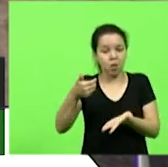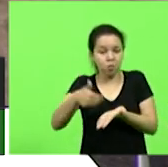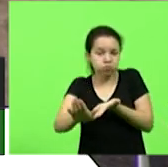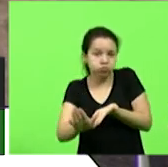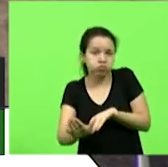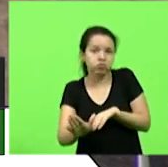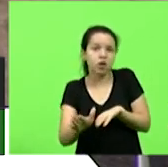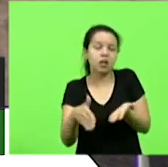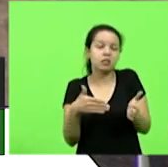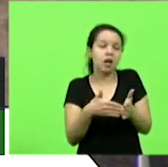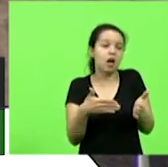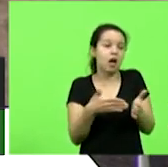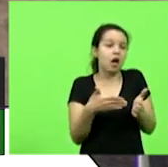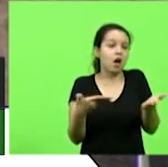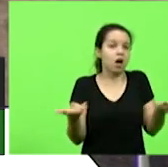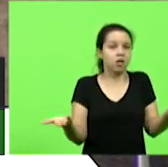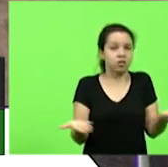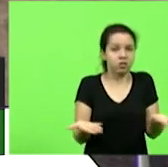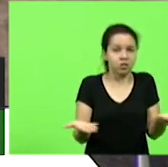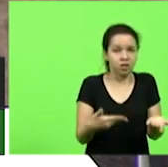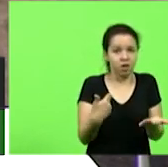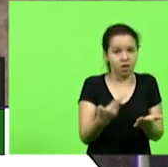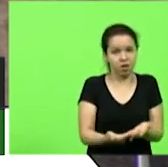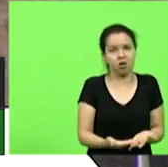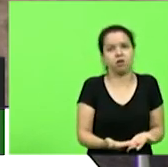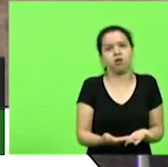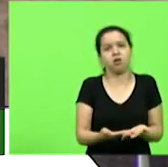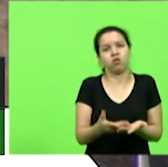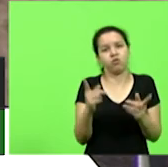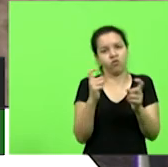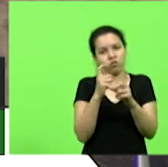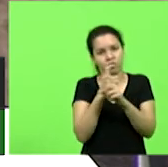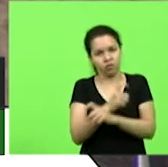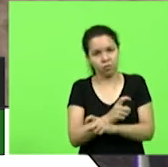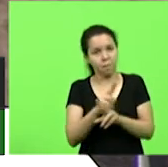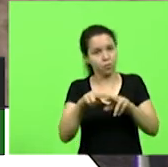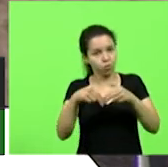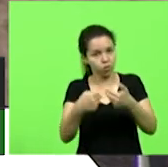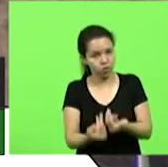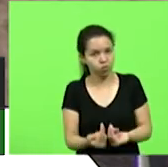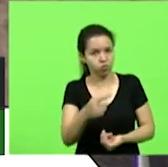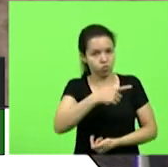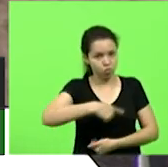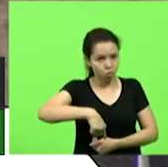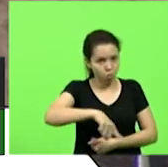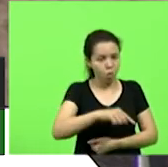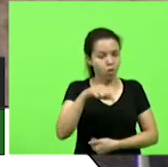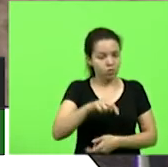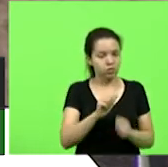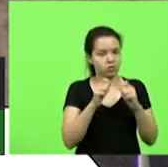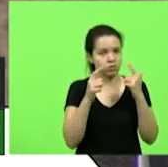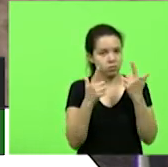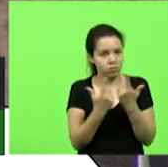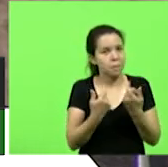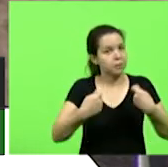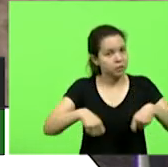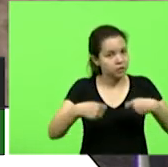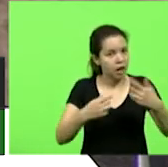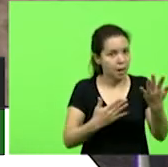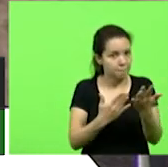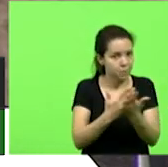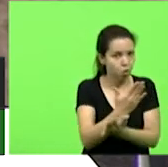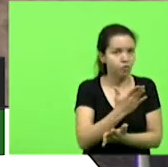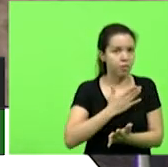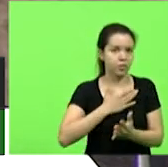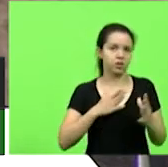restrição e com dificuldades. Por isso, no mínimo que a gente pode fazer aqui nessa Assembleia Legislativa é aprovar a minha emenda